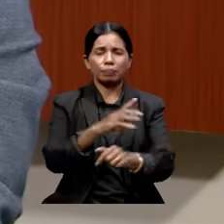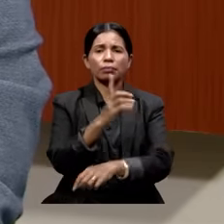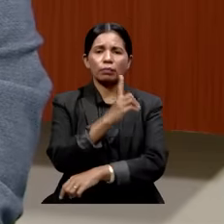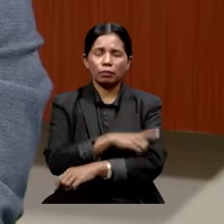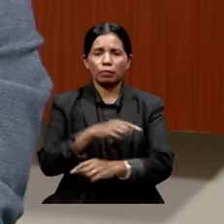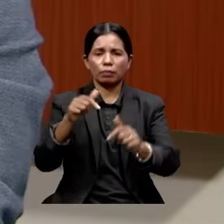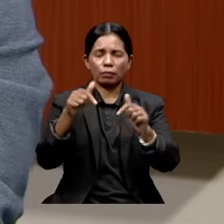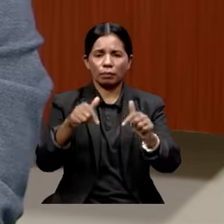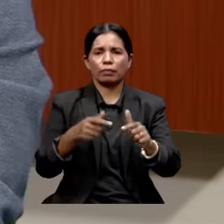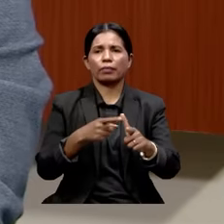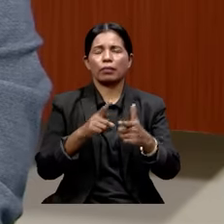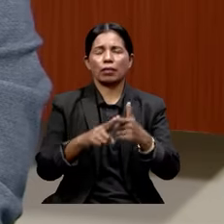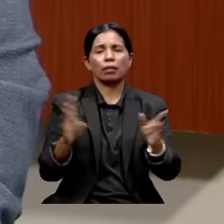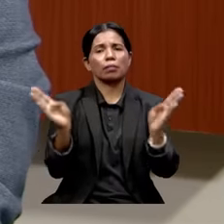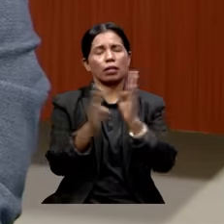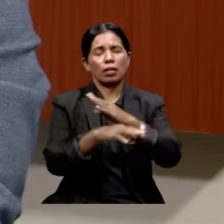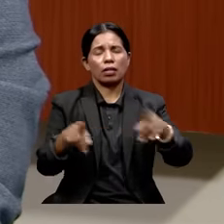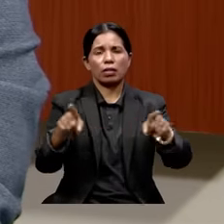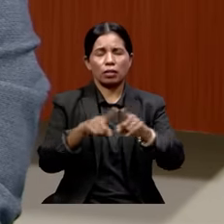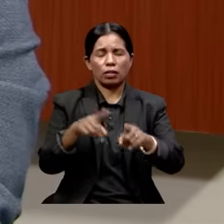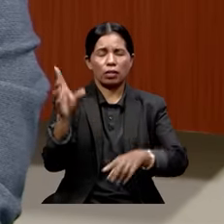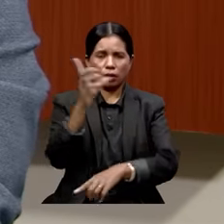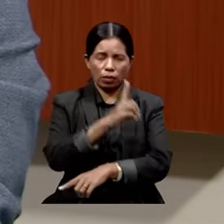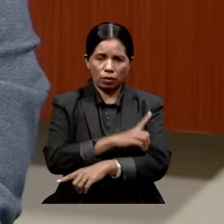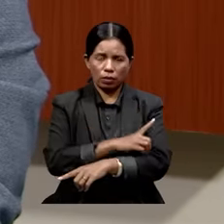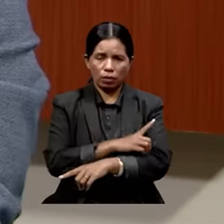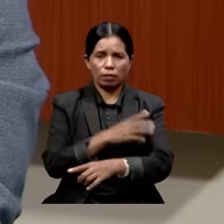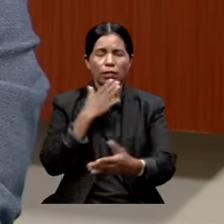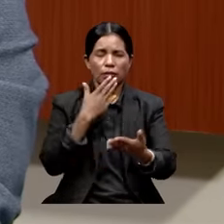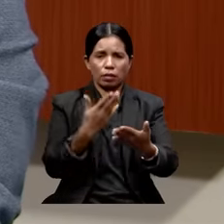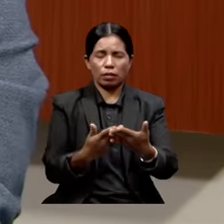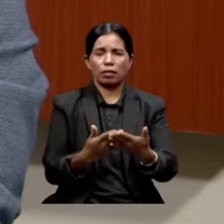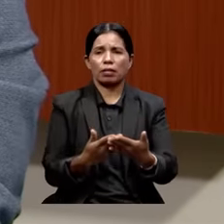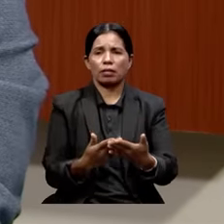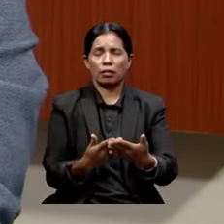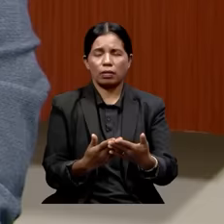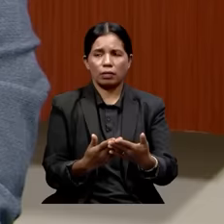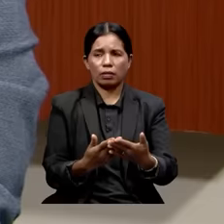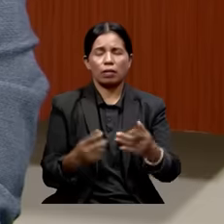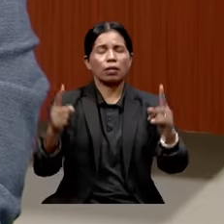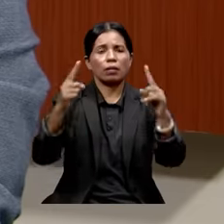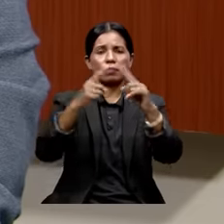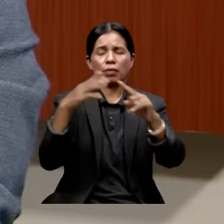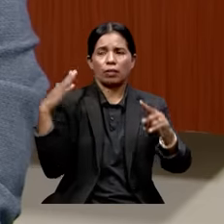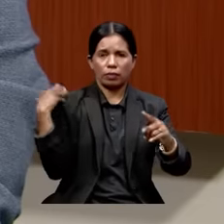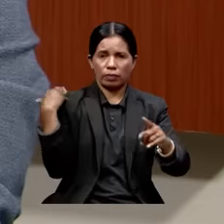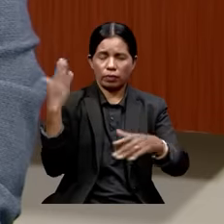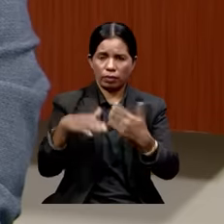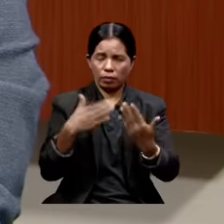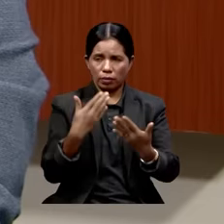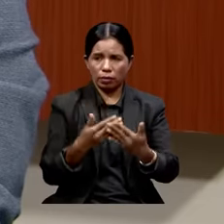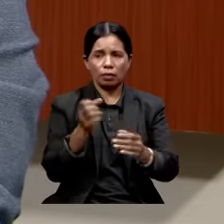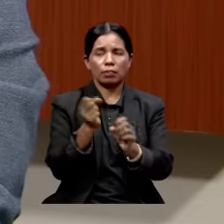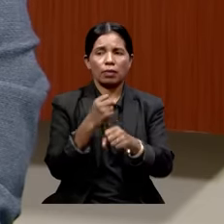saya hanya sang lorong markanti ida, nebe ba jovem sira, bele